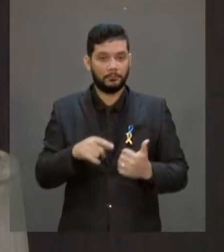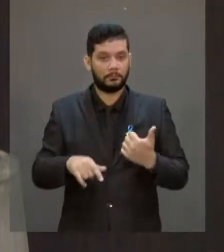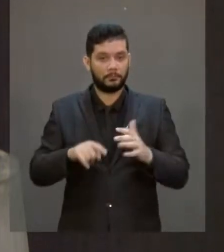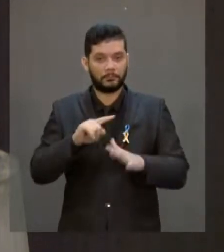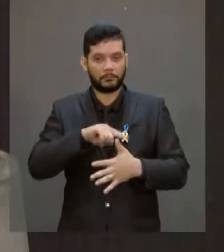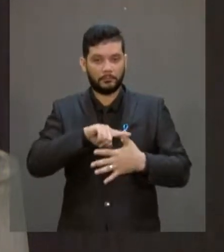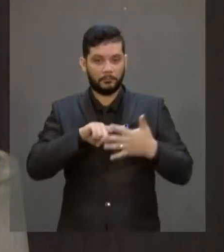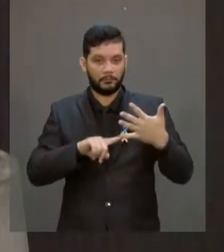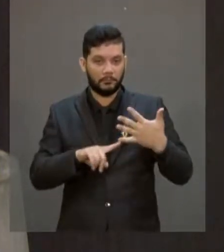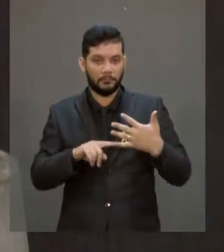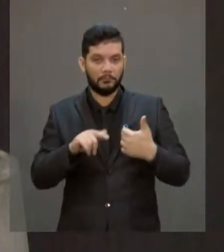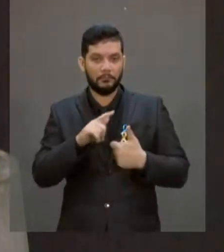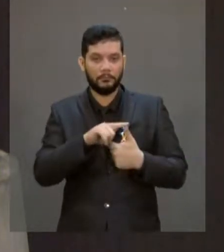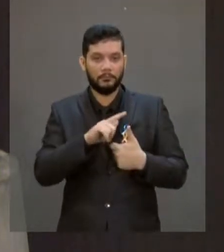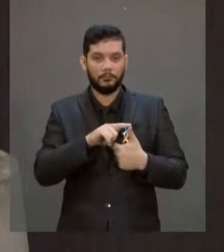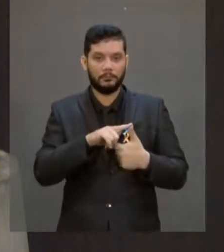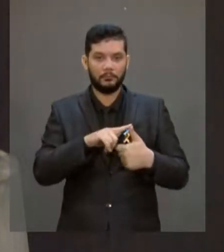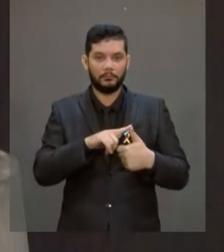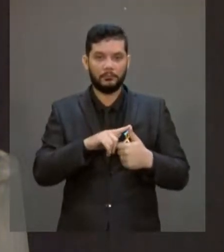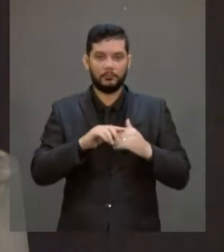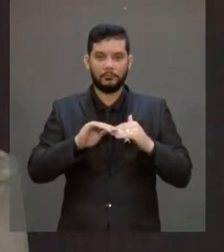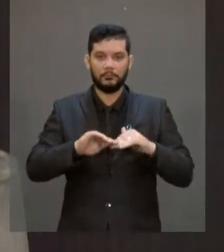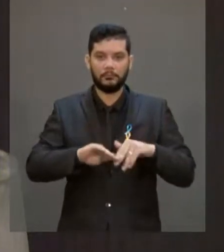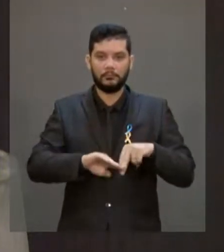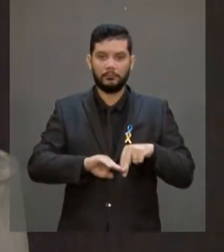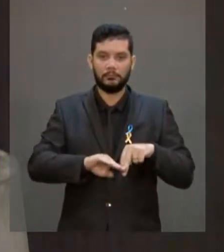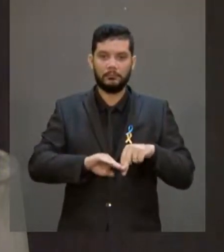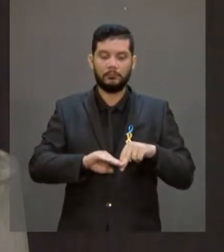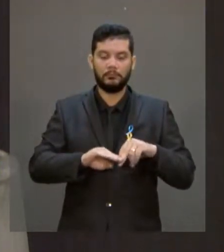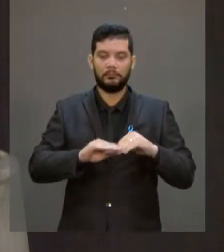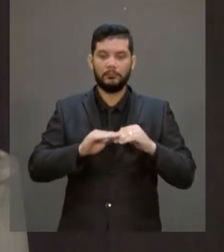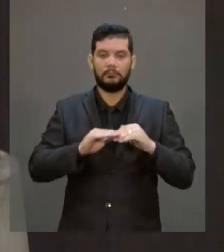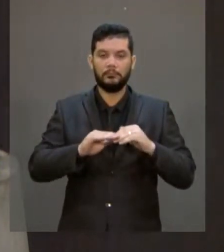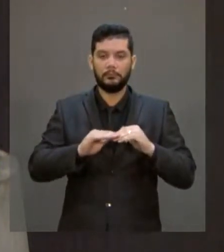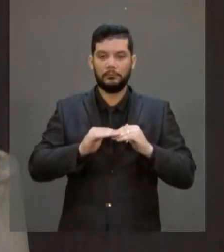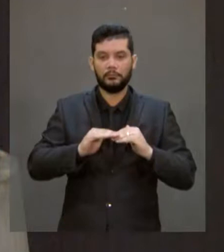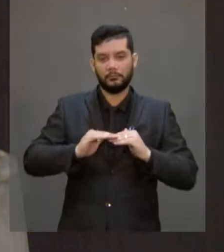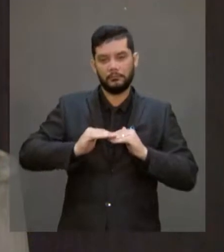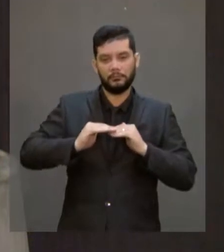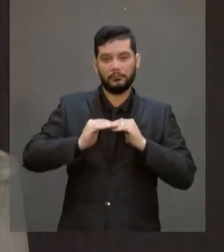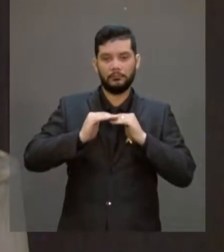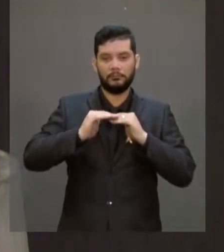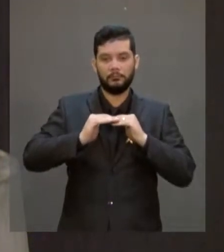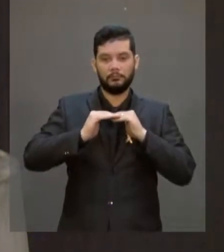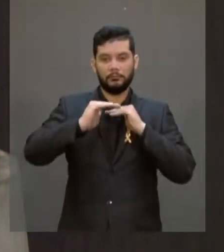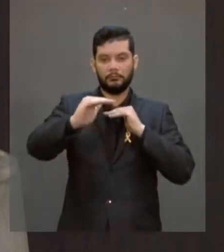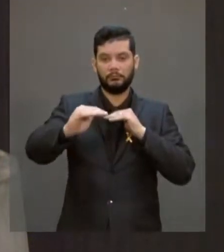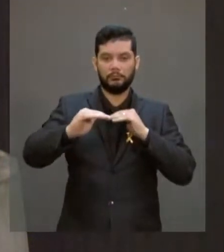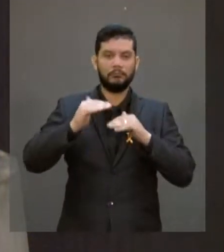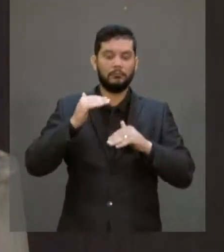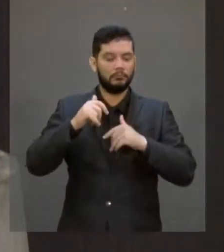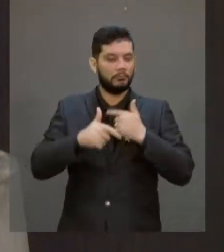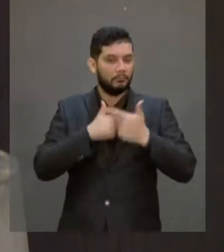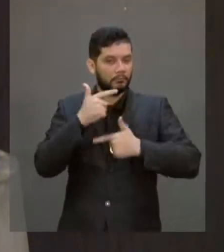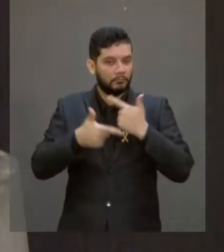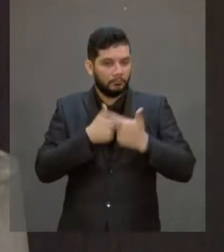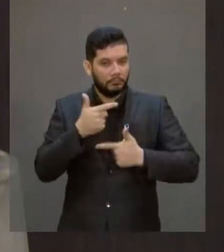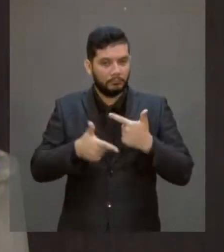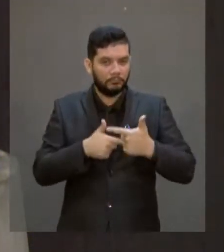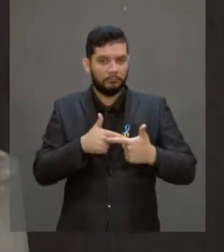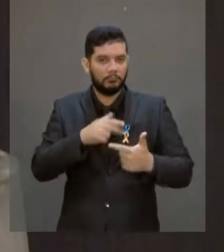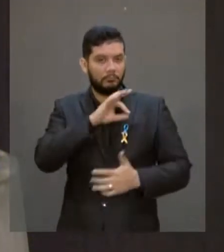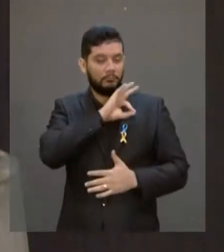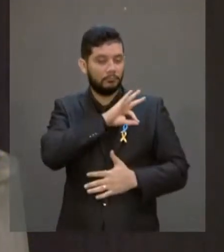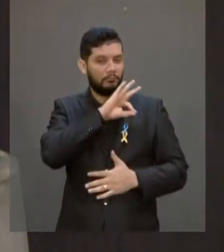e a remuneração. Nós queremos trabalhadores de segurança pública, civis e militares, bem recrutados,